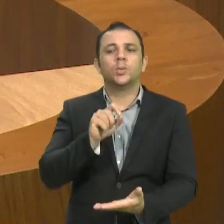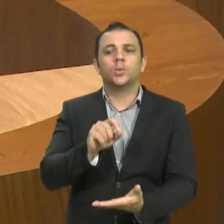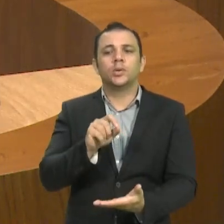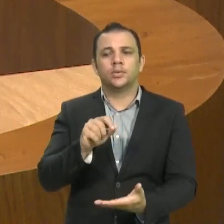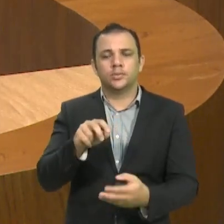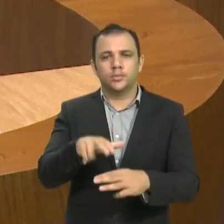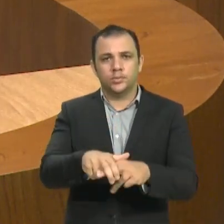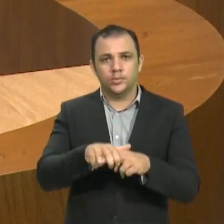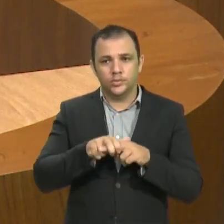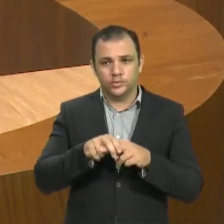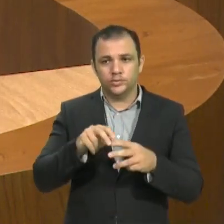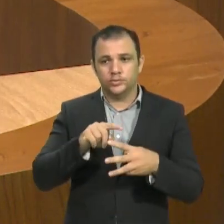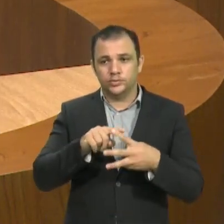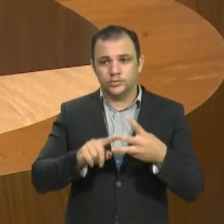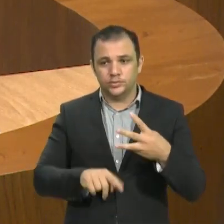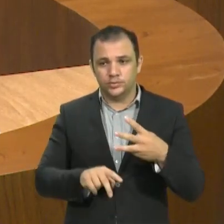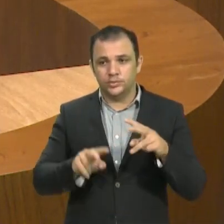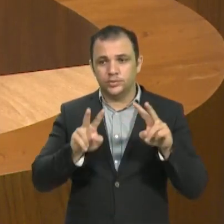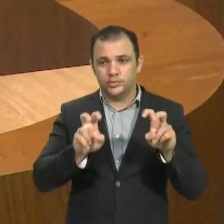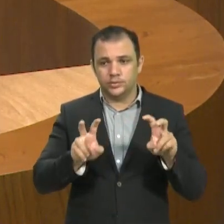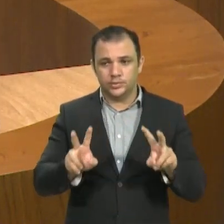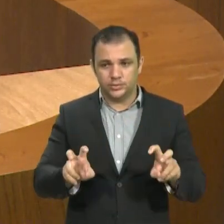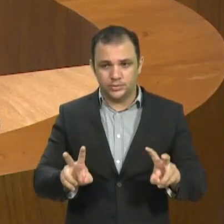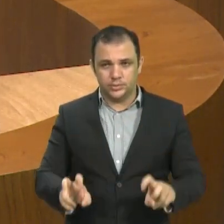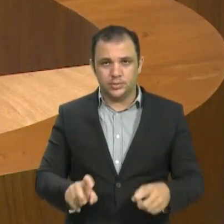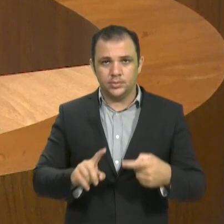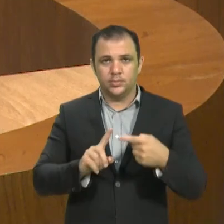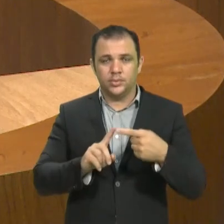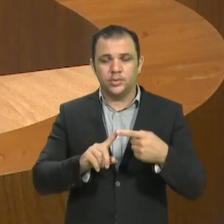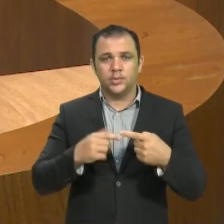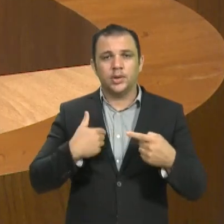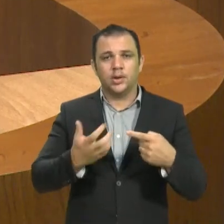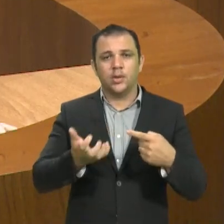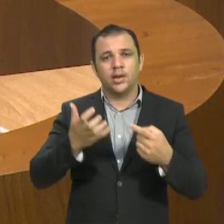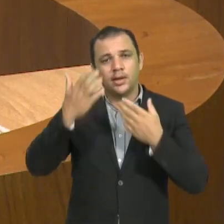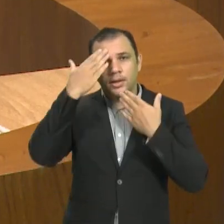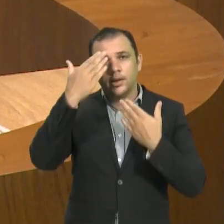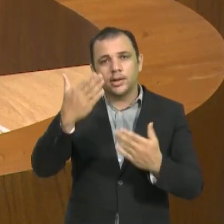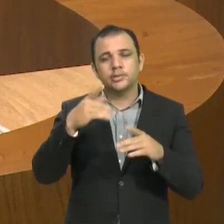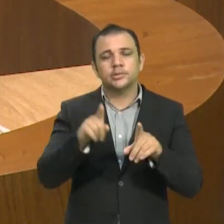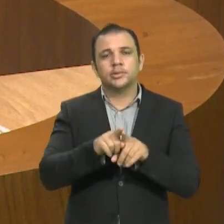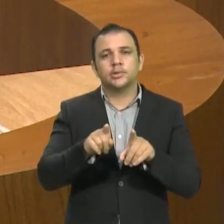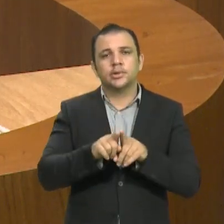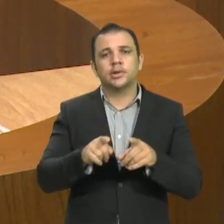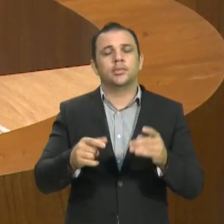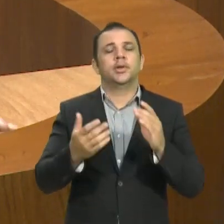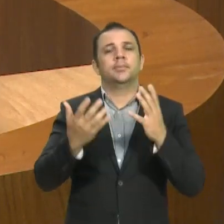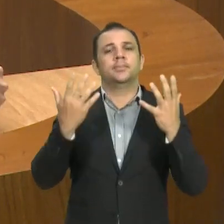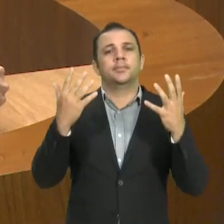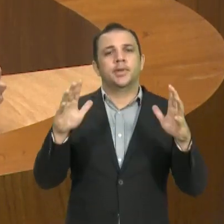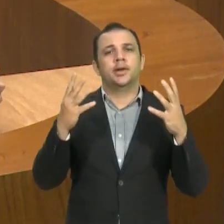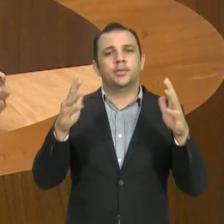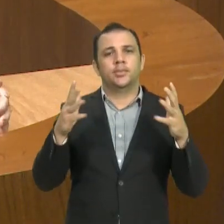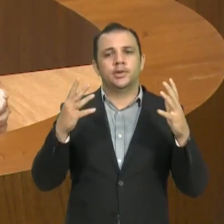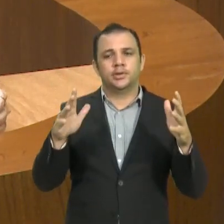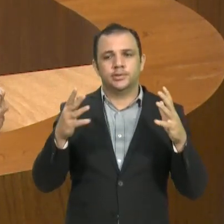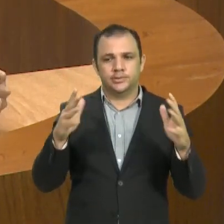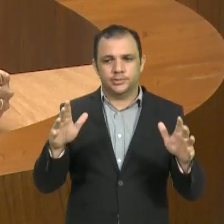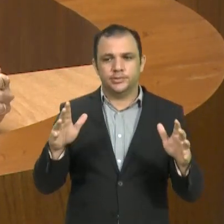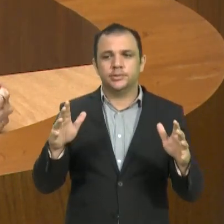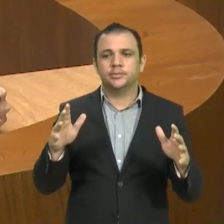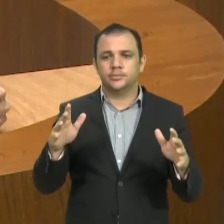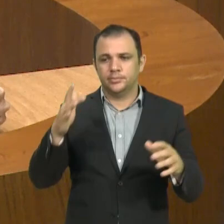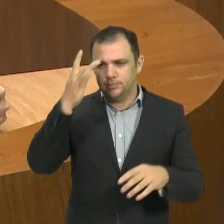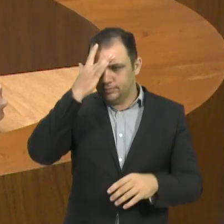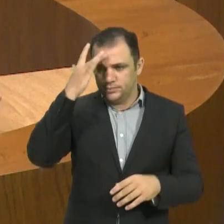três temas. Primeiro, agradecer e parabenizar aos anfitriões